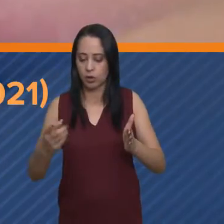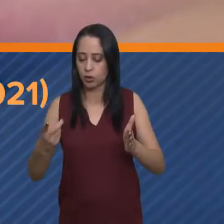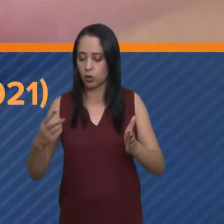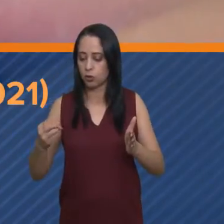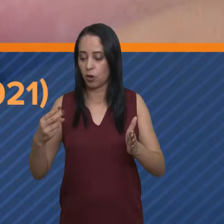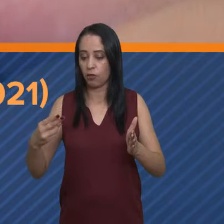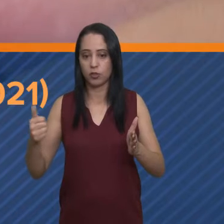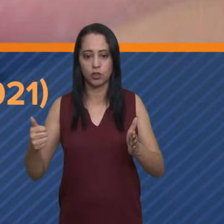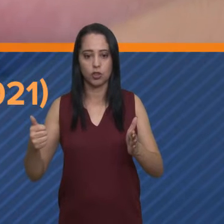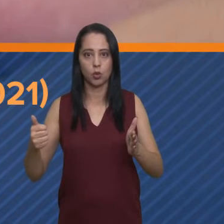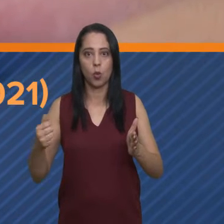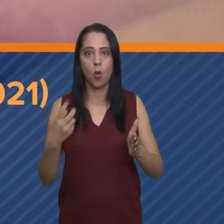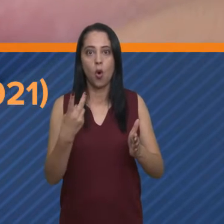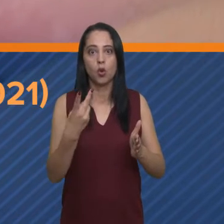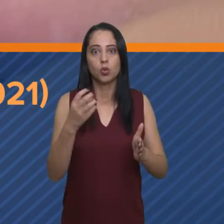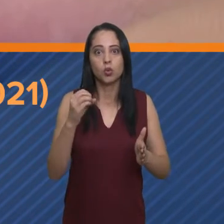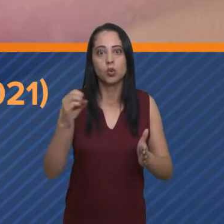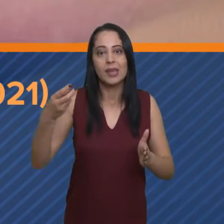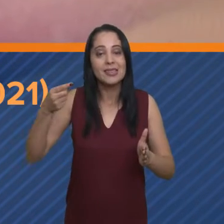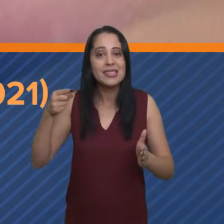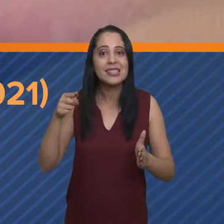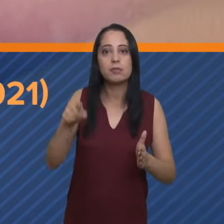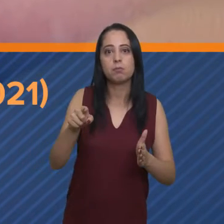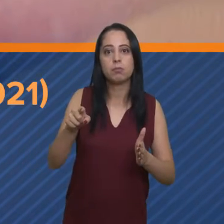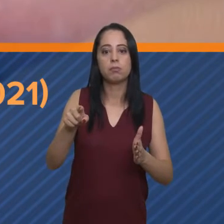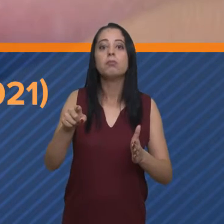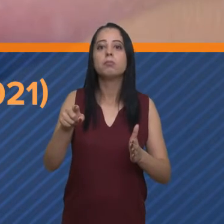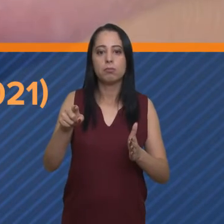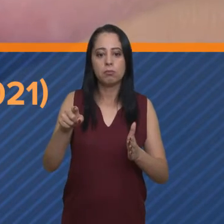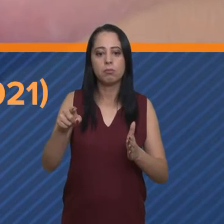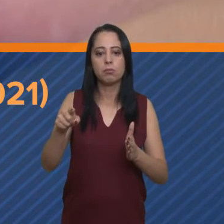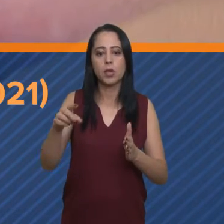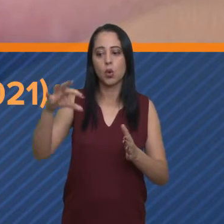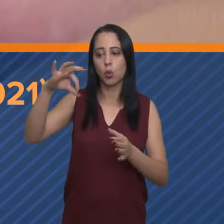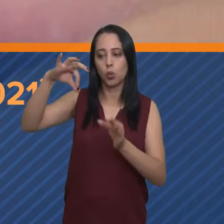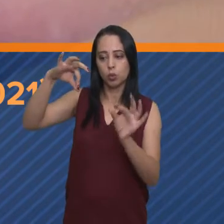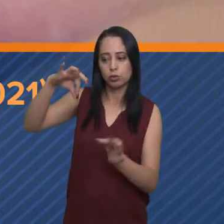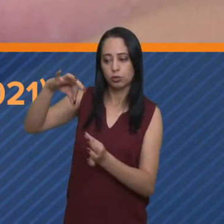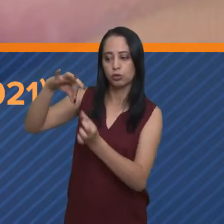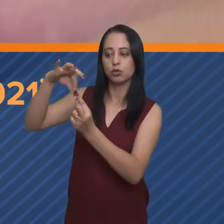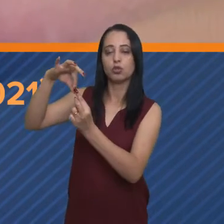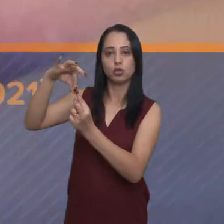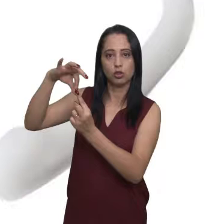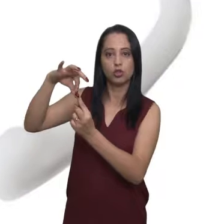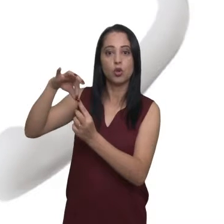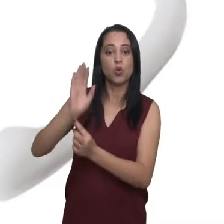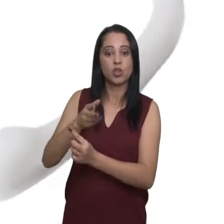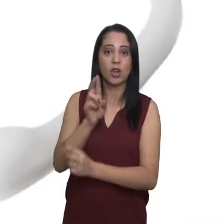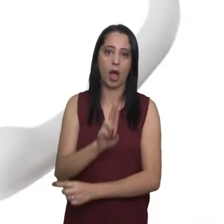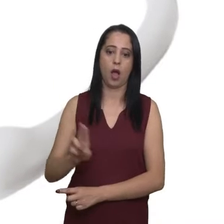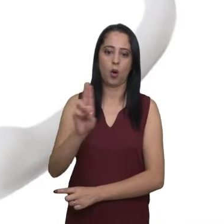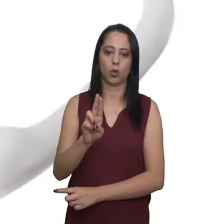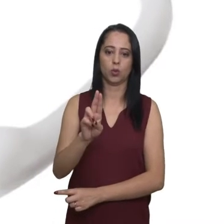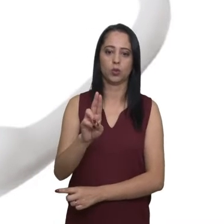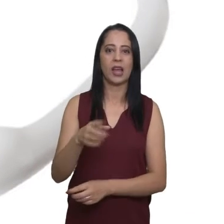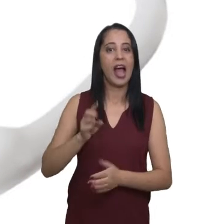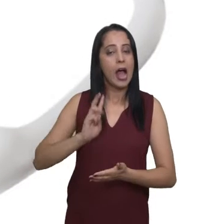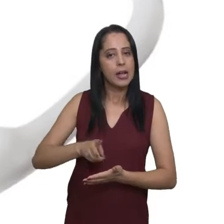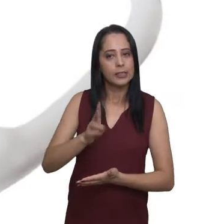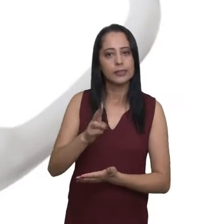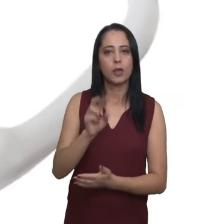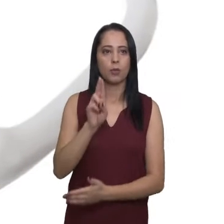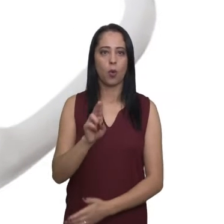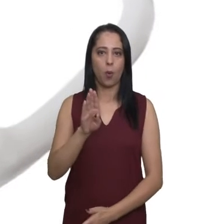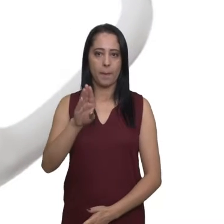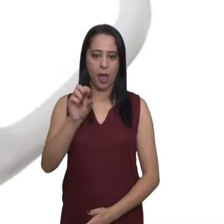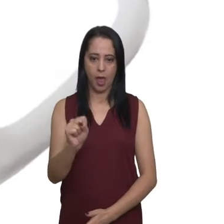quase 200 mil dispositivos foram implantados no país, de acordo com o Ministério da Saúde. Eles são fornecidos nos postos